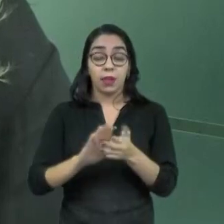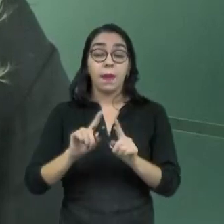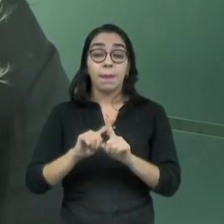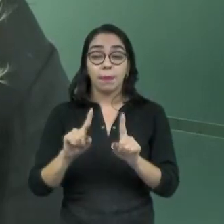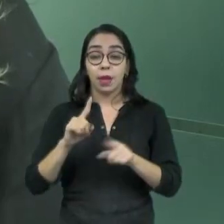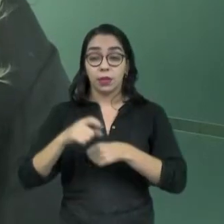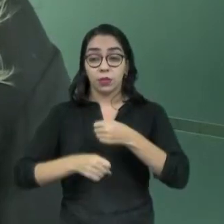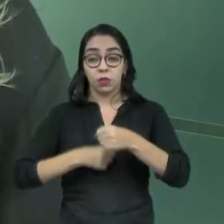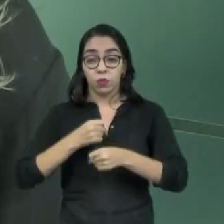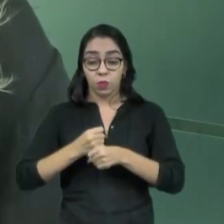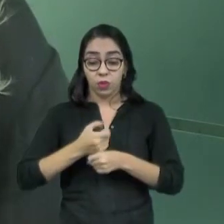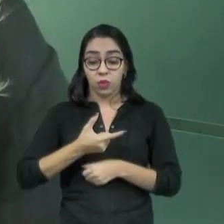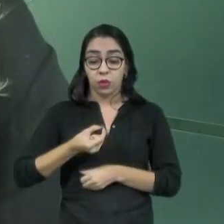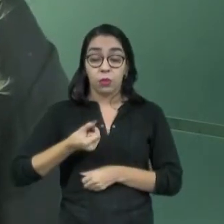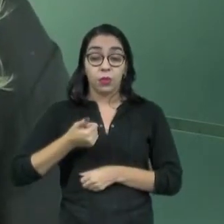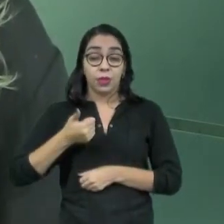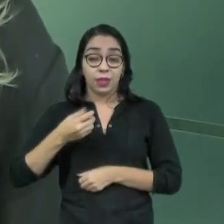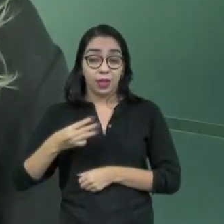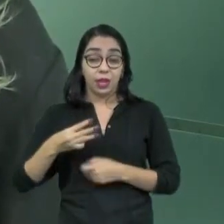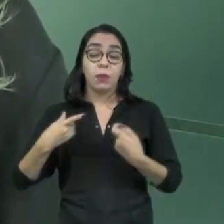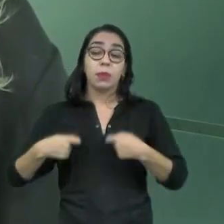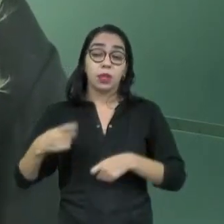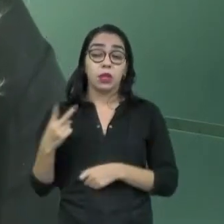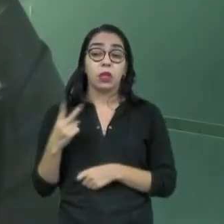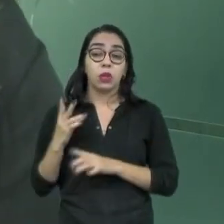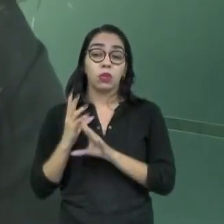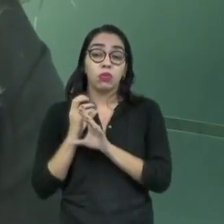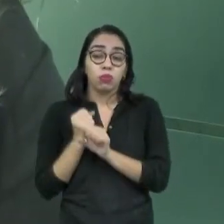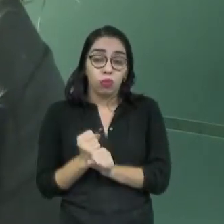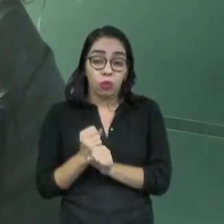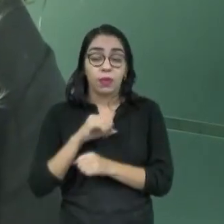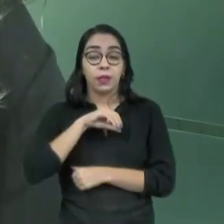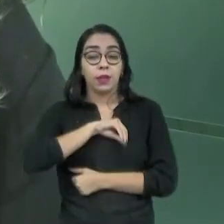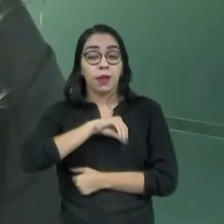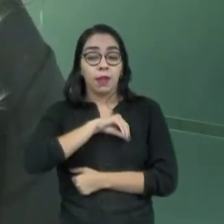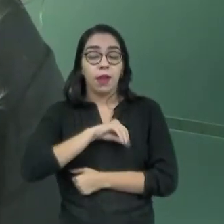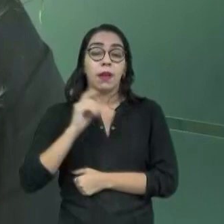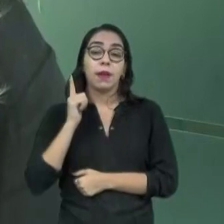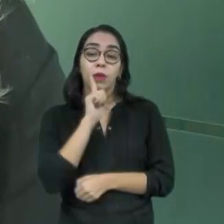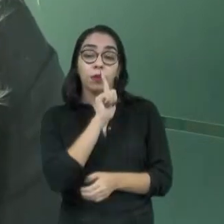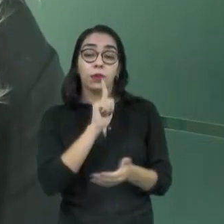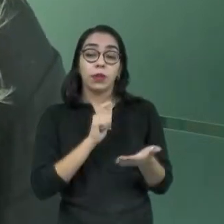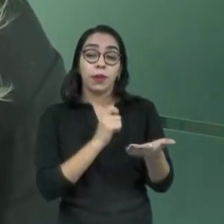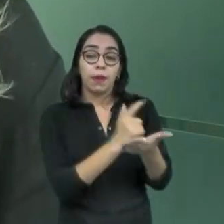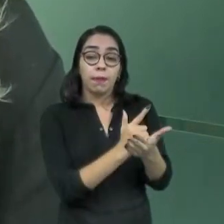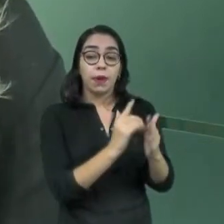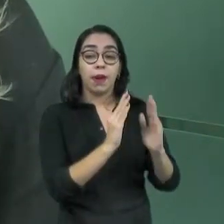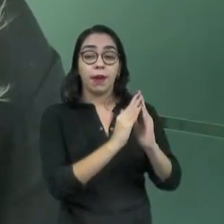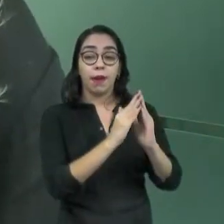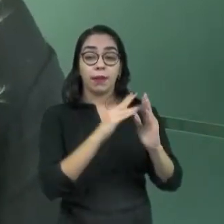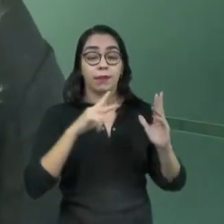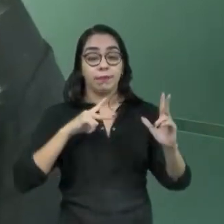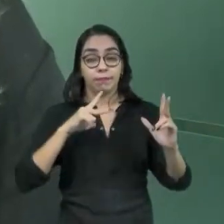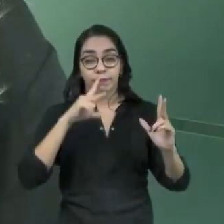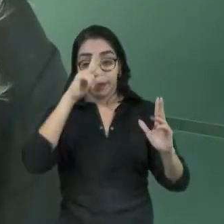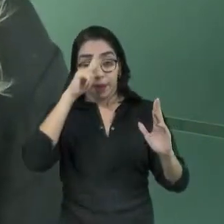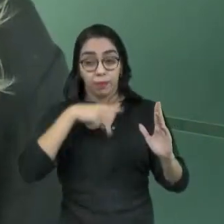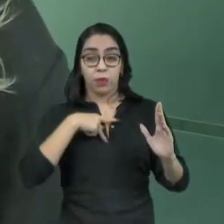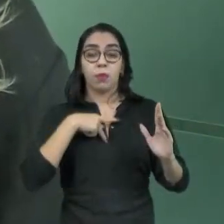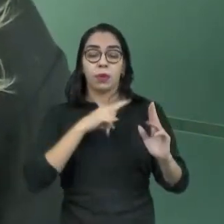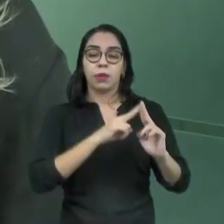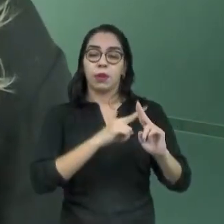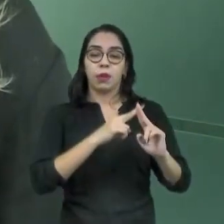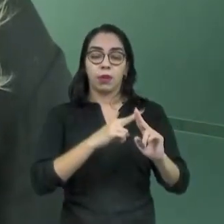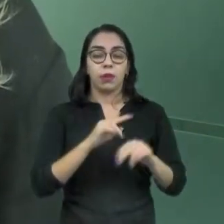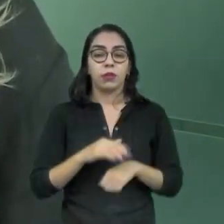precisei fazer isso pra gente juntar as rendas e dar entrada no financiamento da nossa casa própria na Caixa Econômica então por isso a